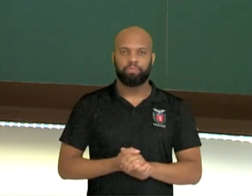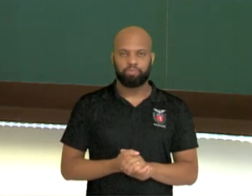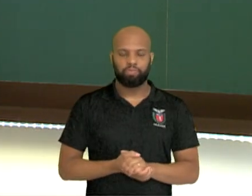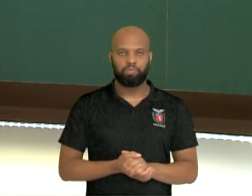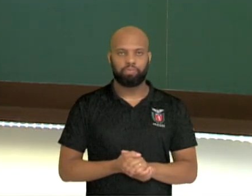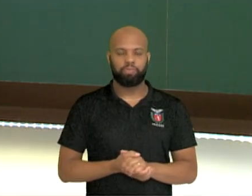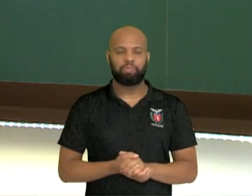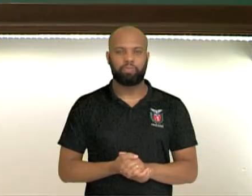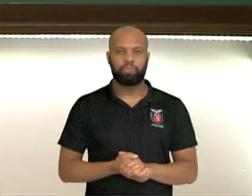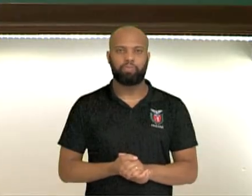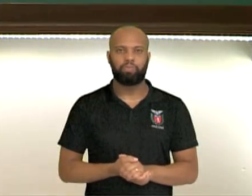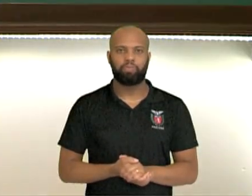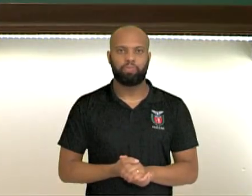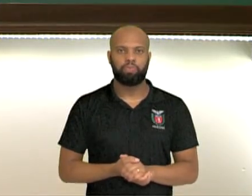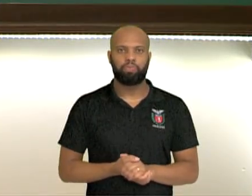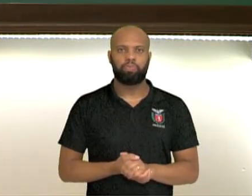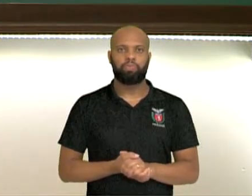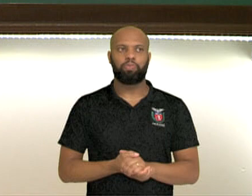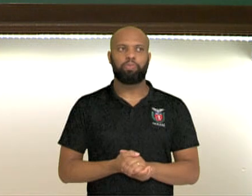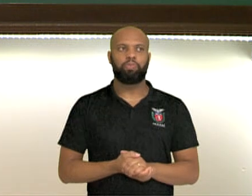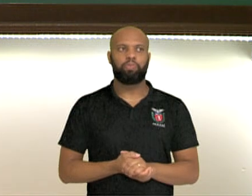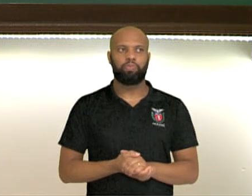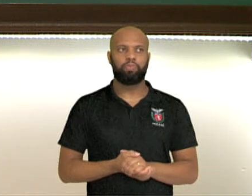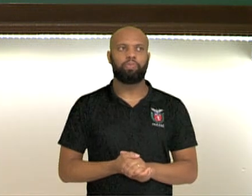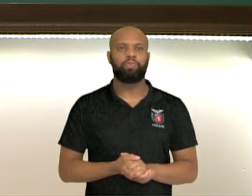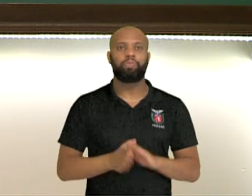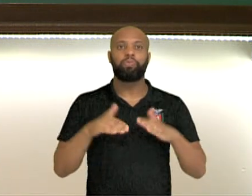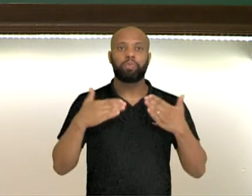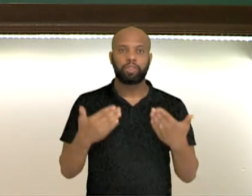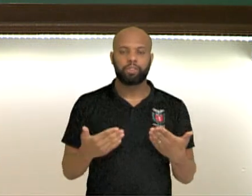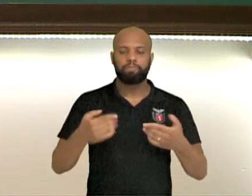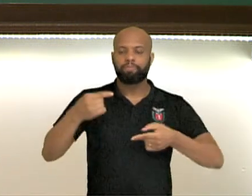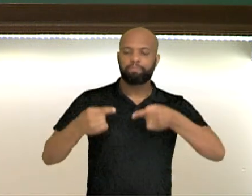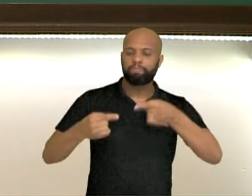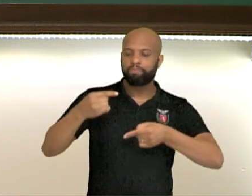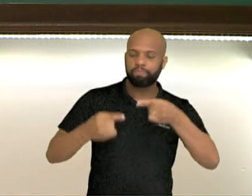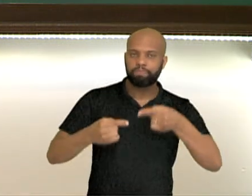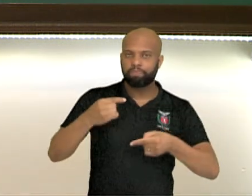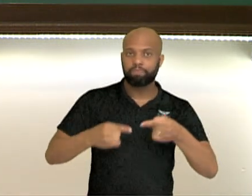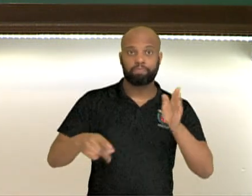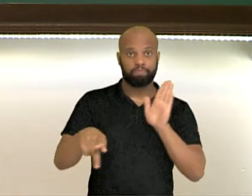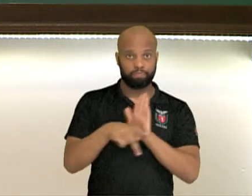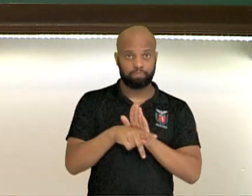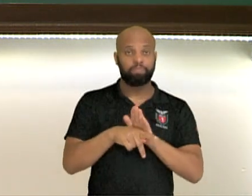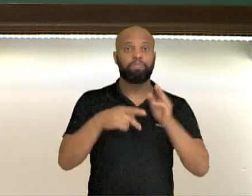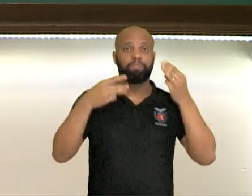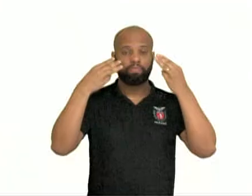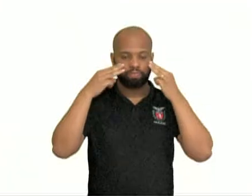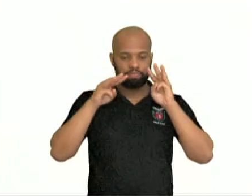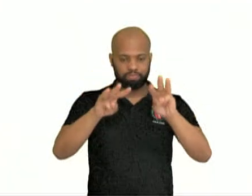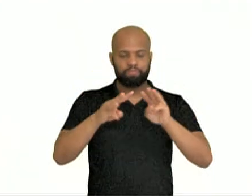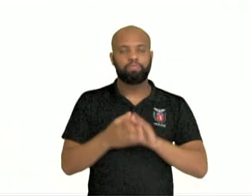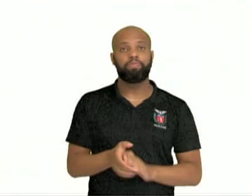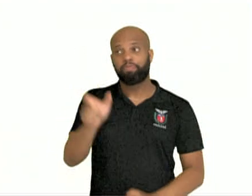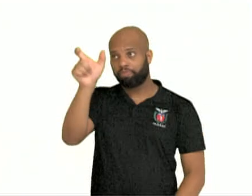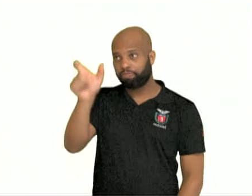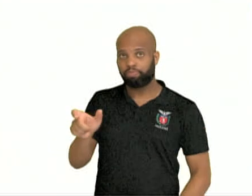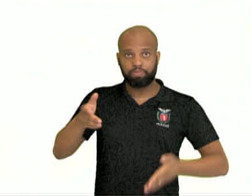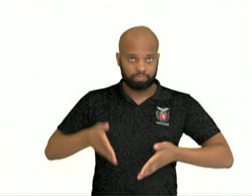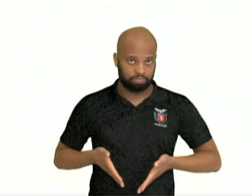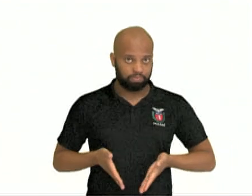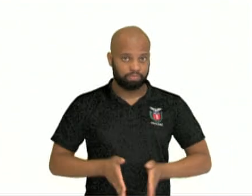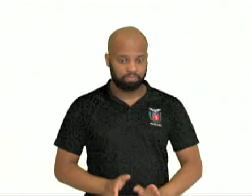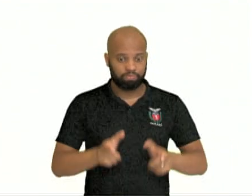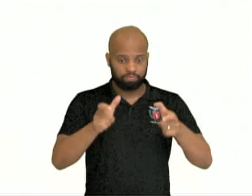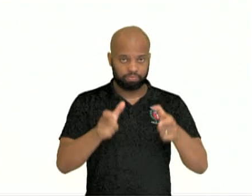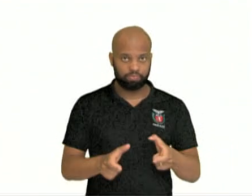política. Beleza? Vamos lá? A política em Maquiavel. Nicolau Maquiavel nasceu na cidade